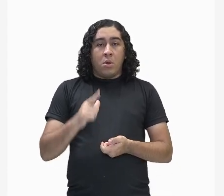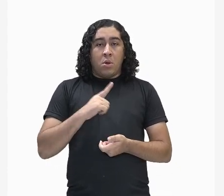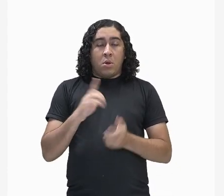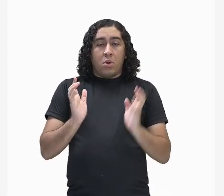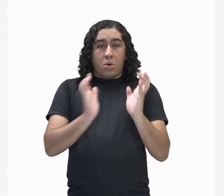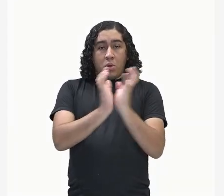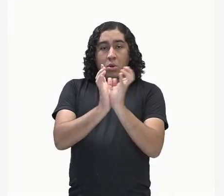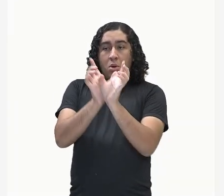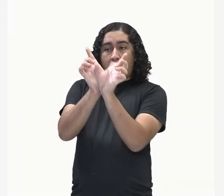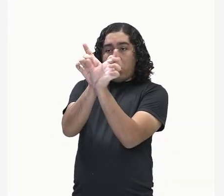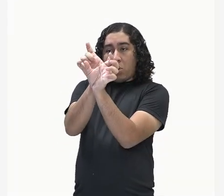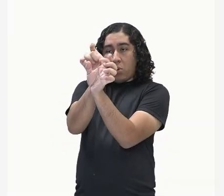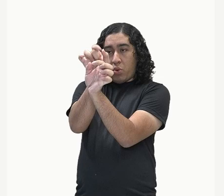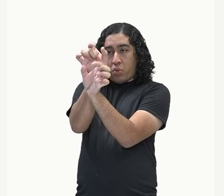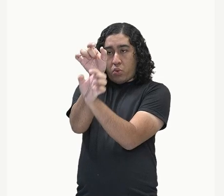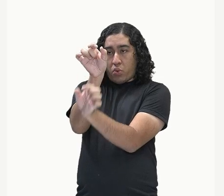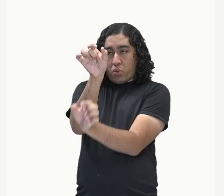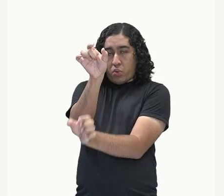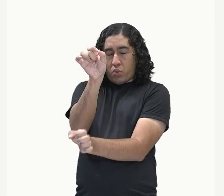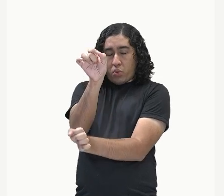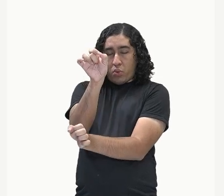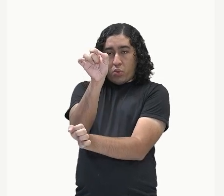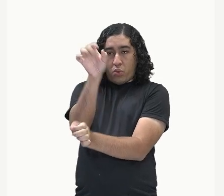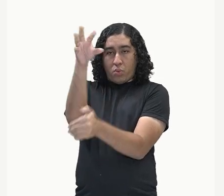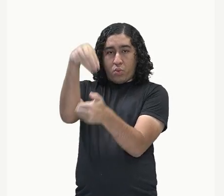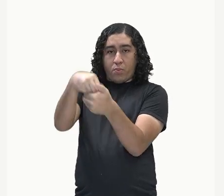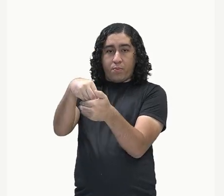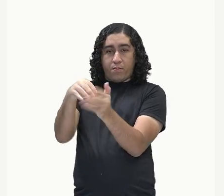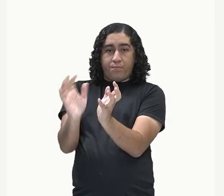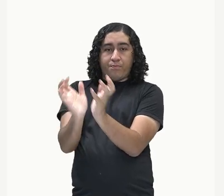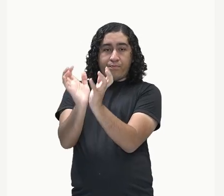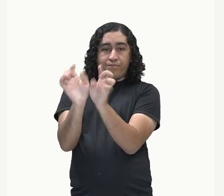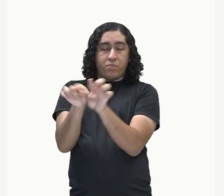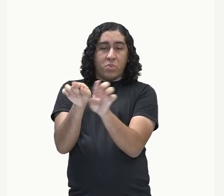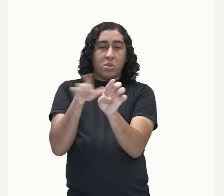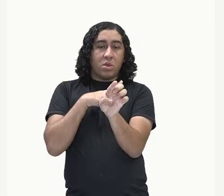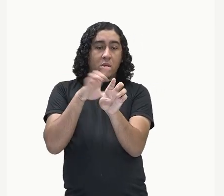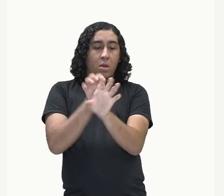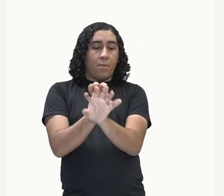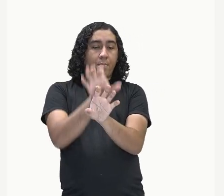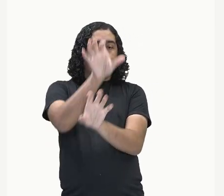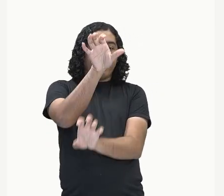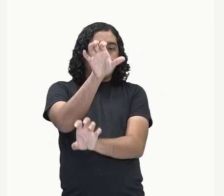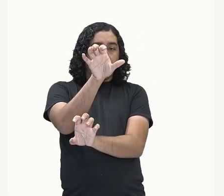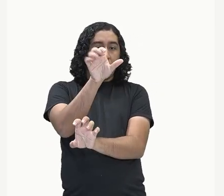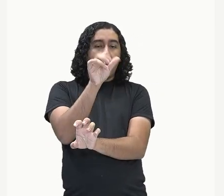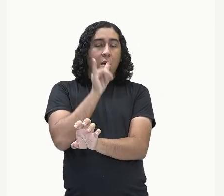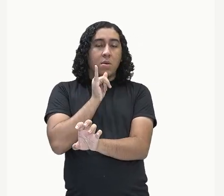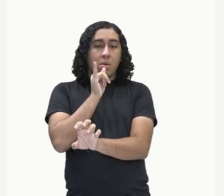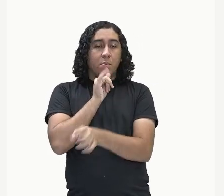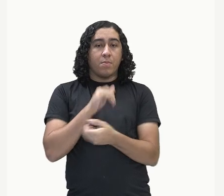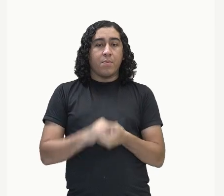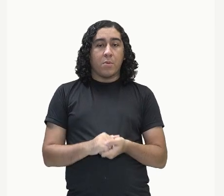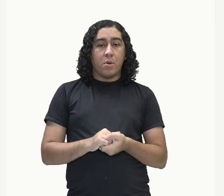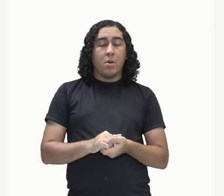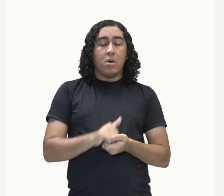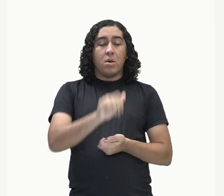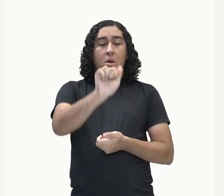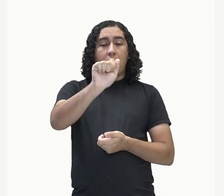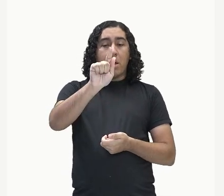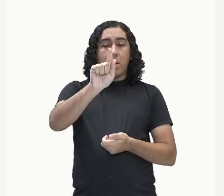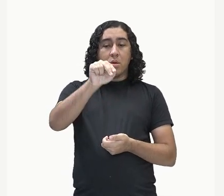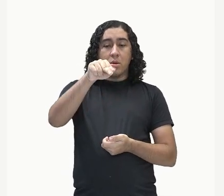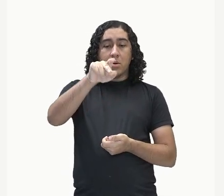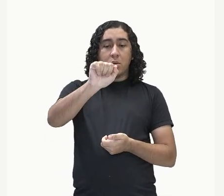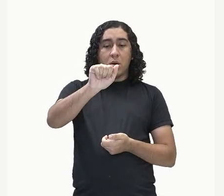né, fazem parte do grupo dos vertebrados, e aí existem algumas divisões. Né, tem aqui um grupo que é chamado de agnatos,